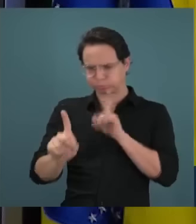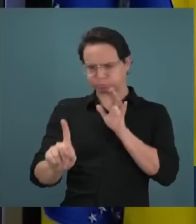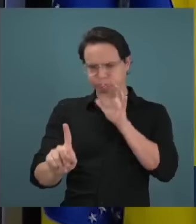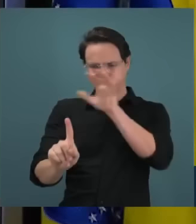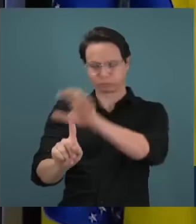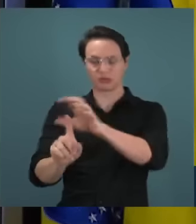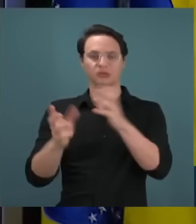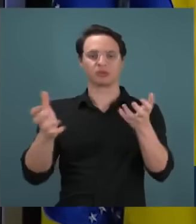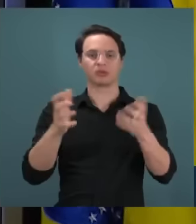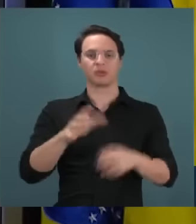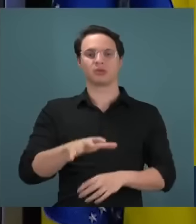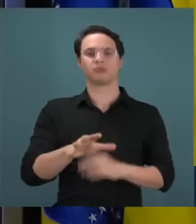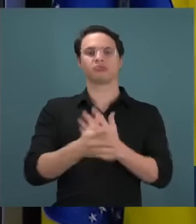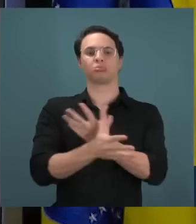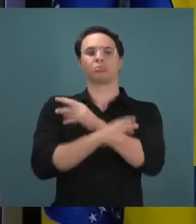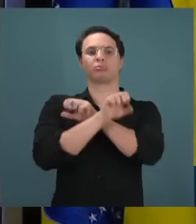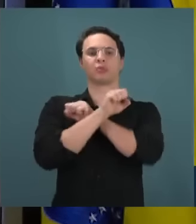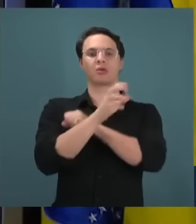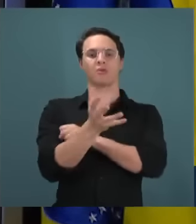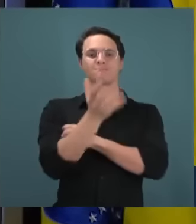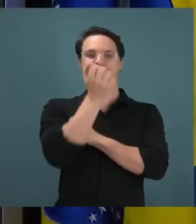calar, que visa